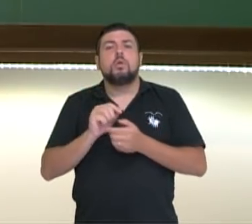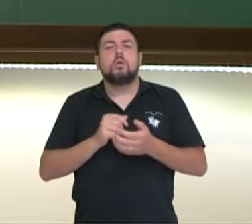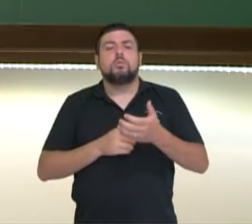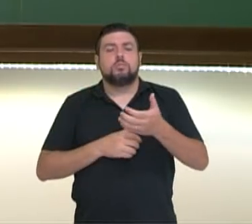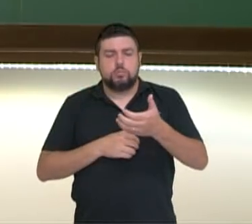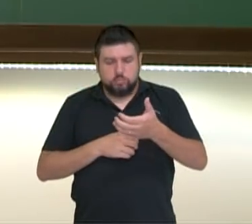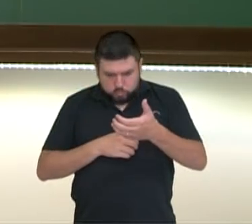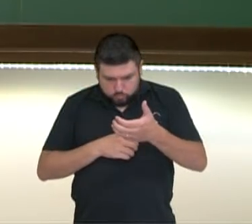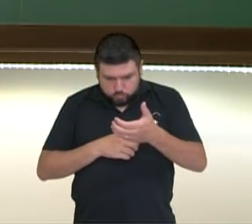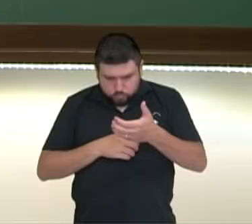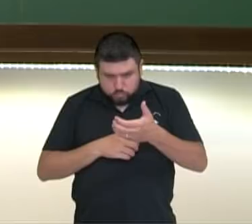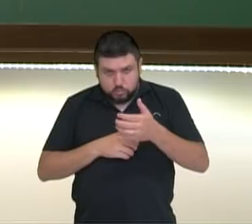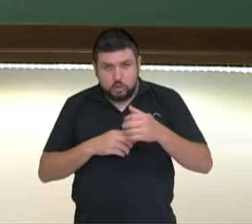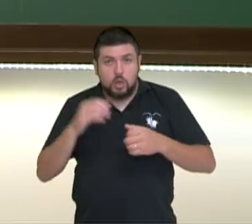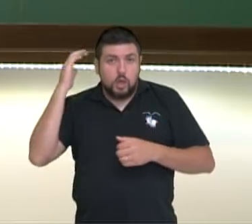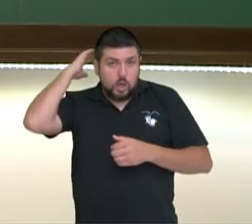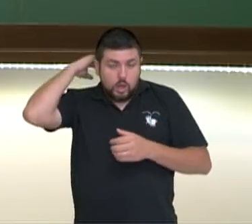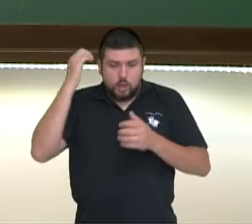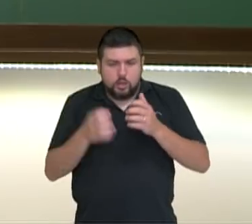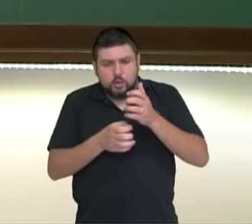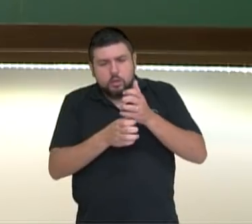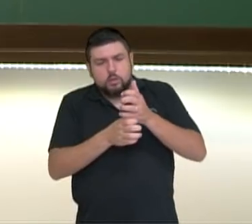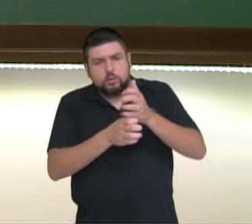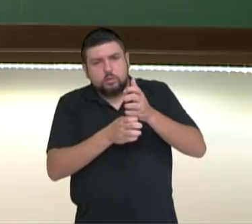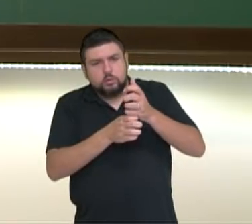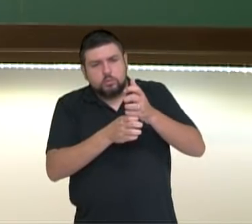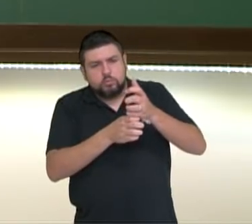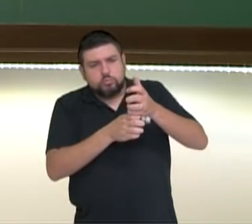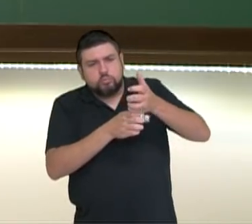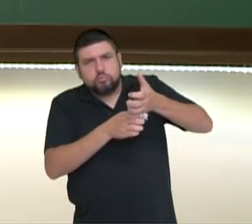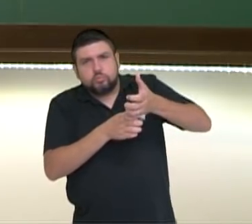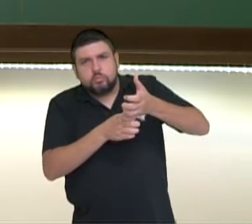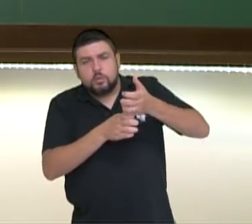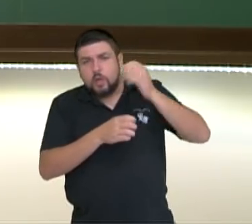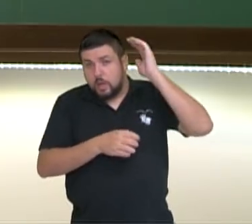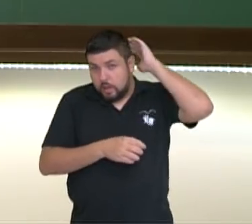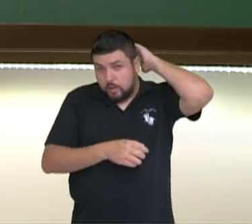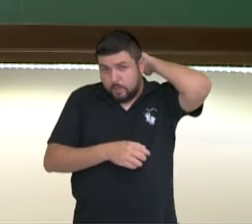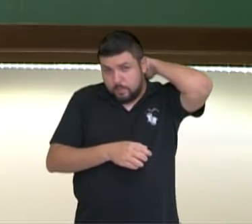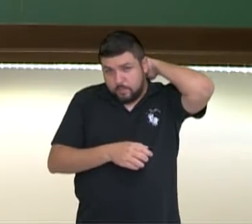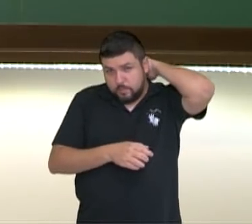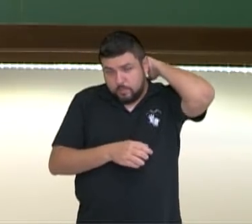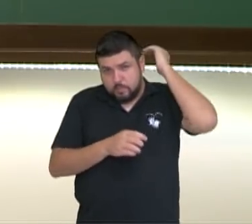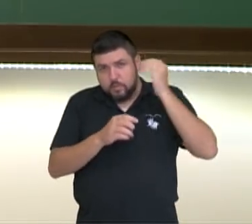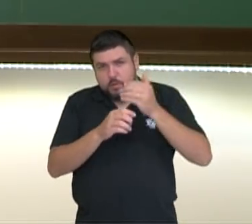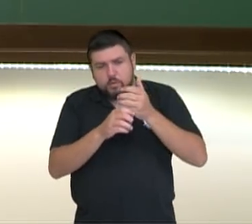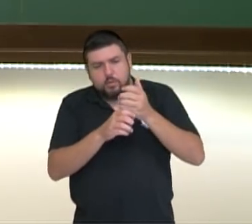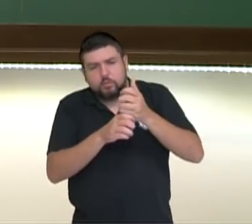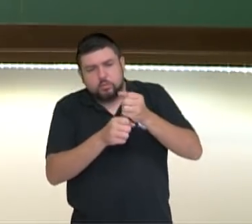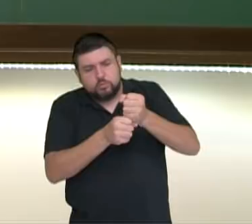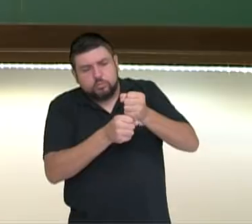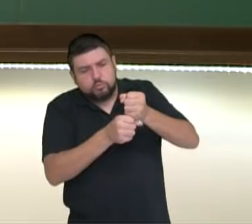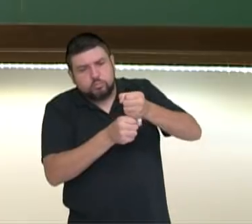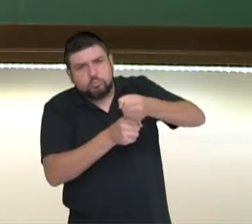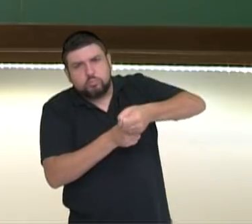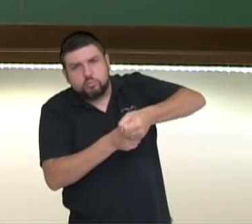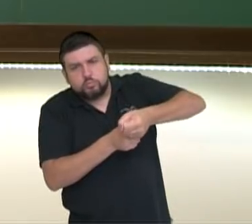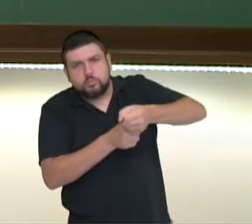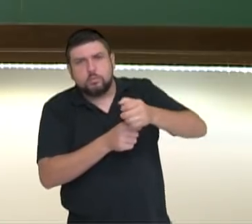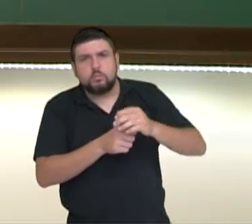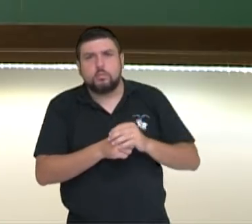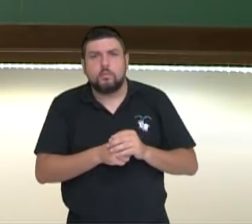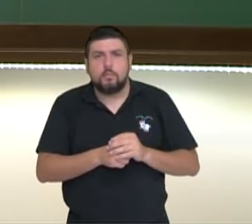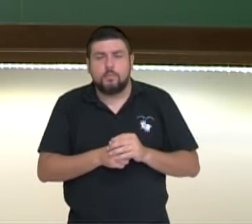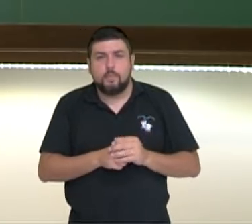pressão nas nossas vértebras cervicais. São as primeiras que estão aqui na altura do nosso pescoço, tá? Se